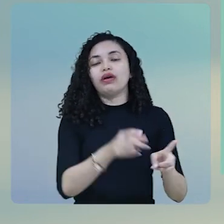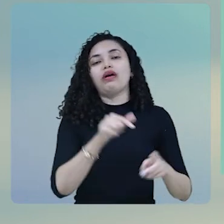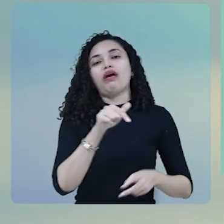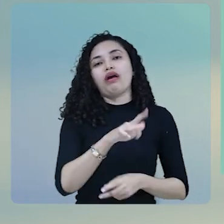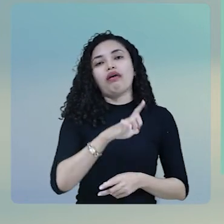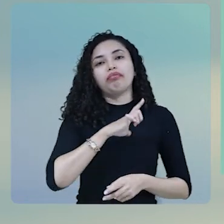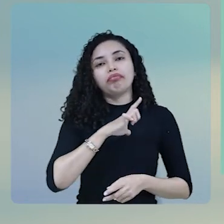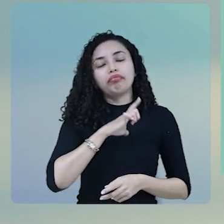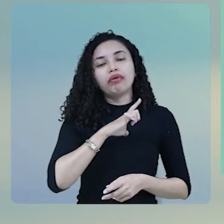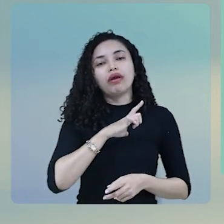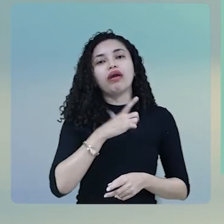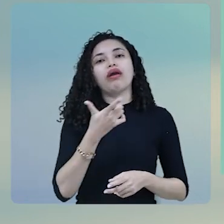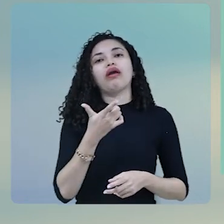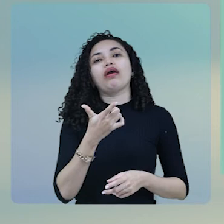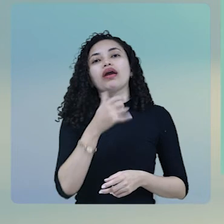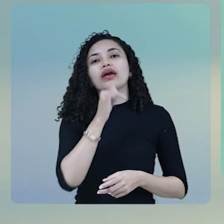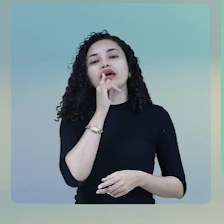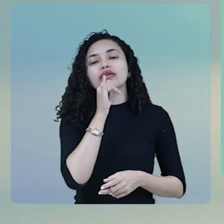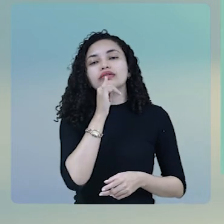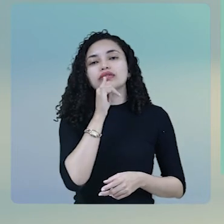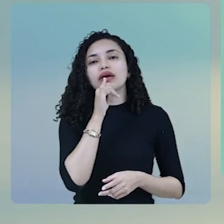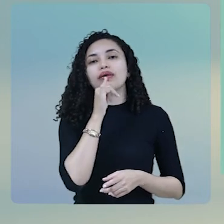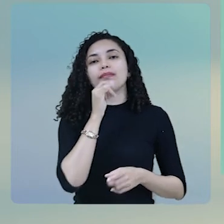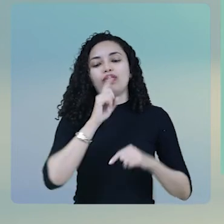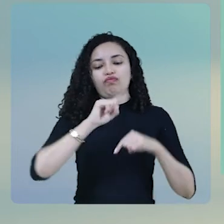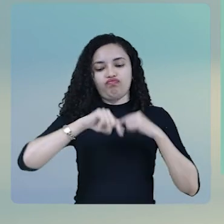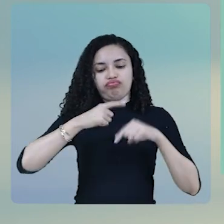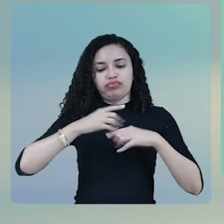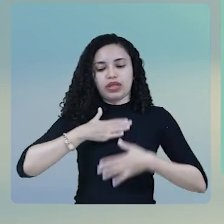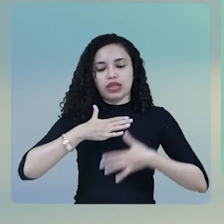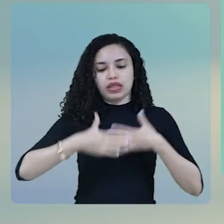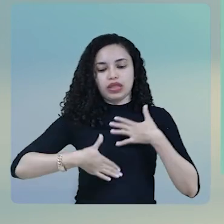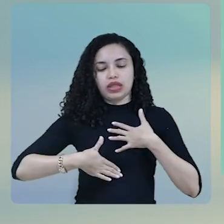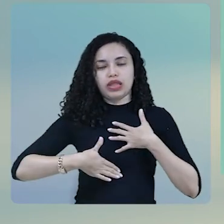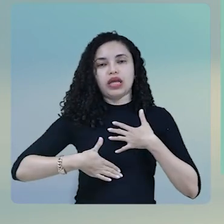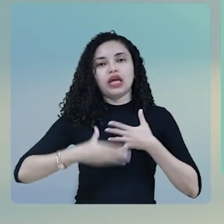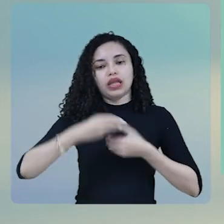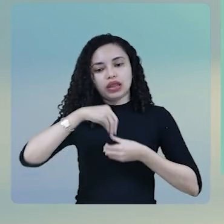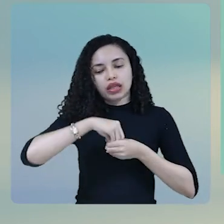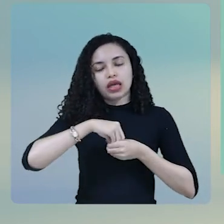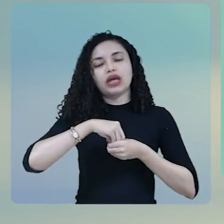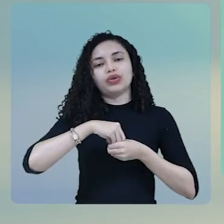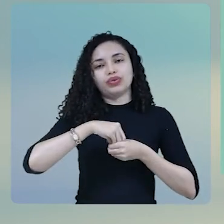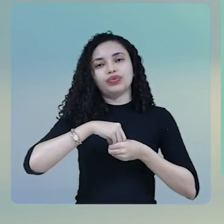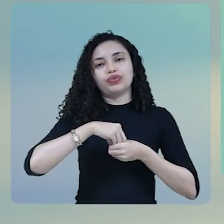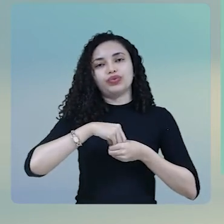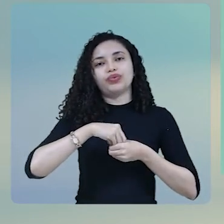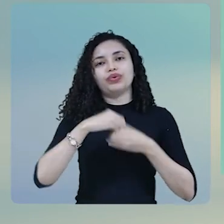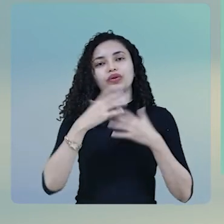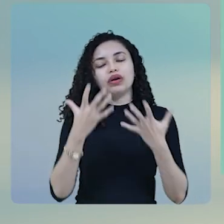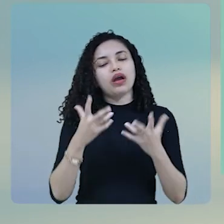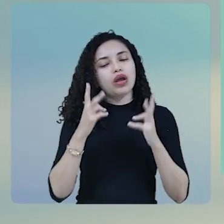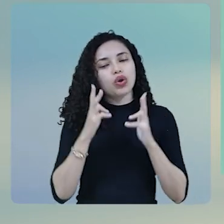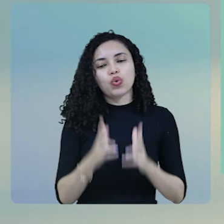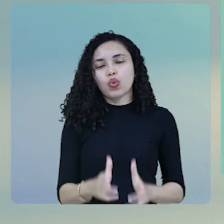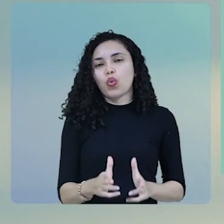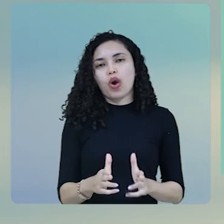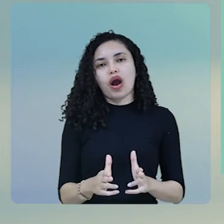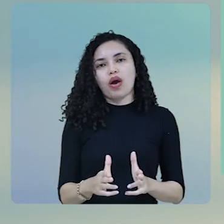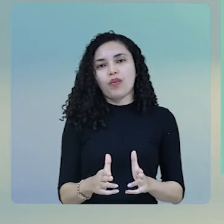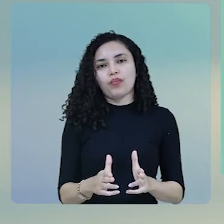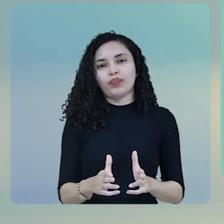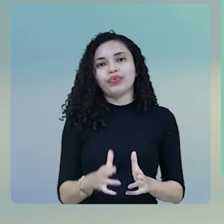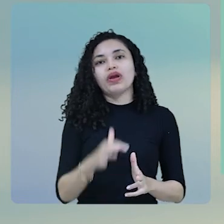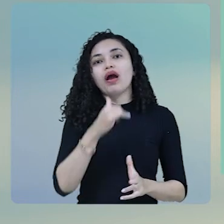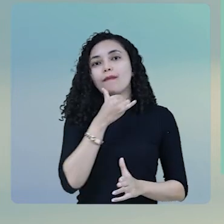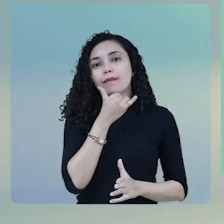Então, por isso que elas estão dentro de um mesmo grupo, porque apresentam comportamentos em que a abordagem